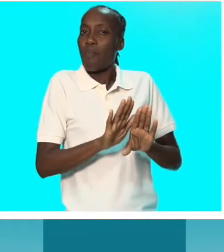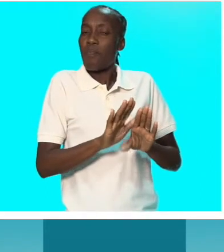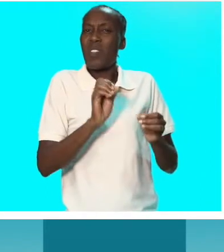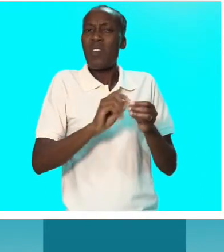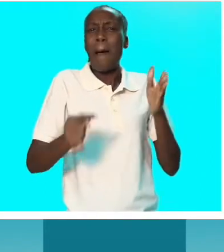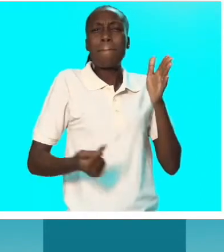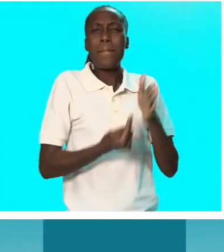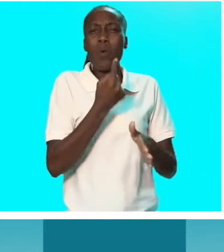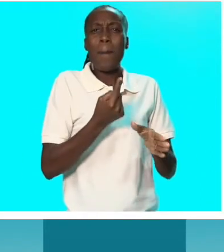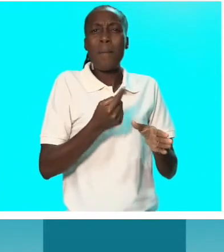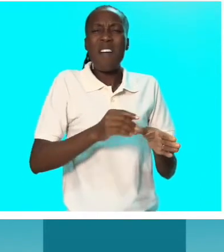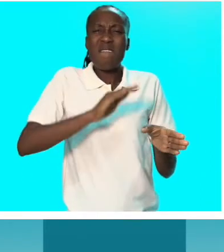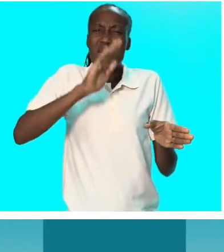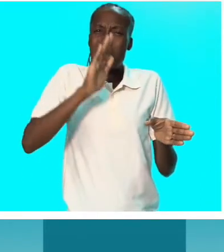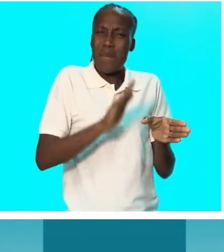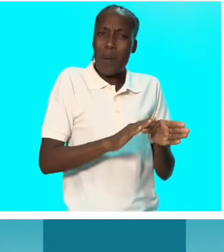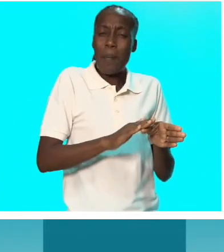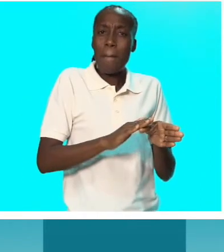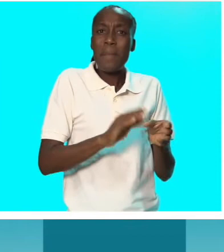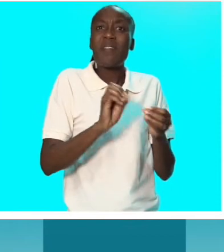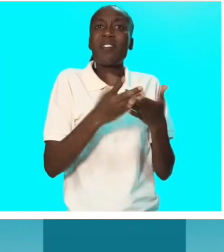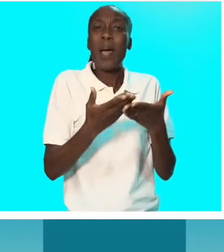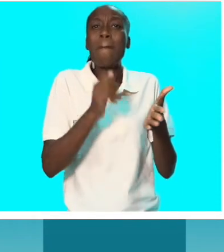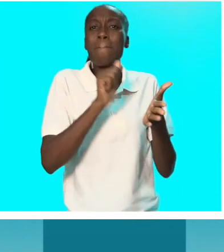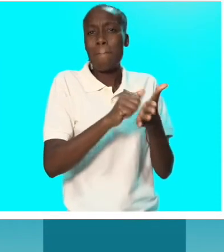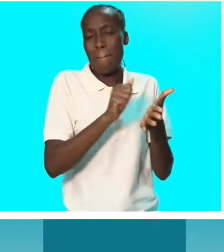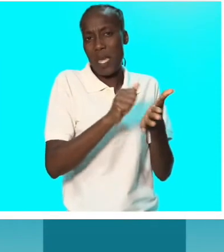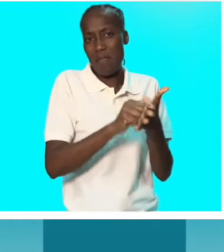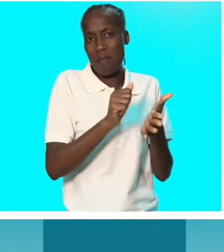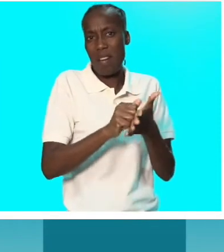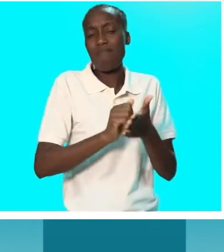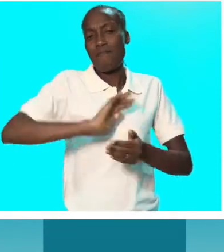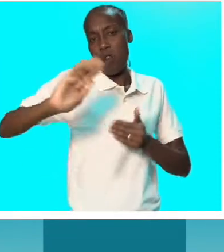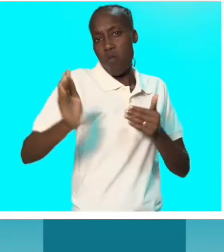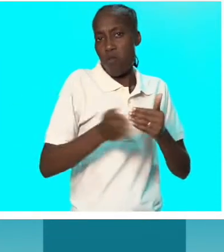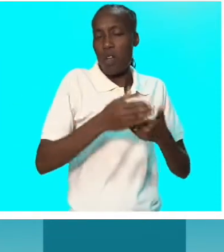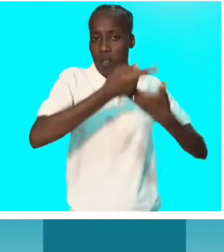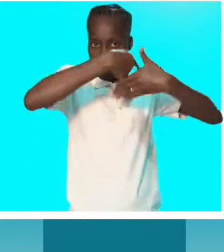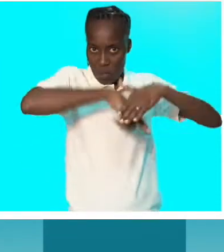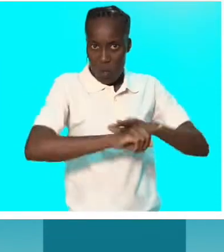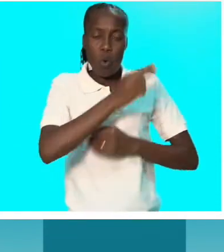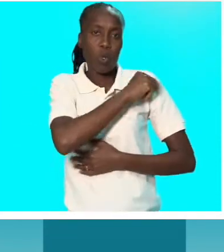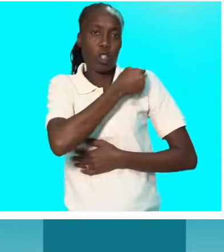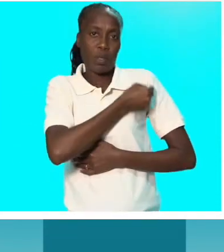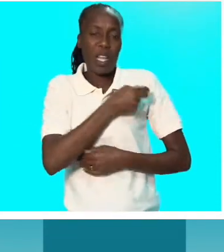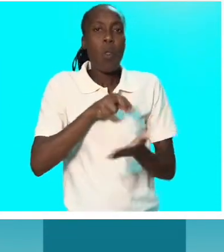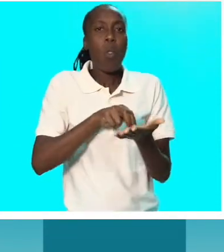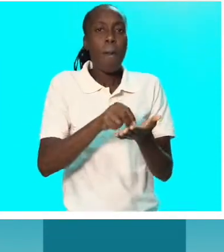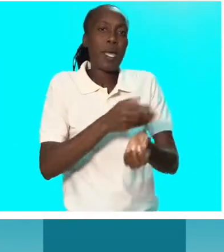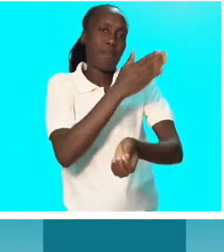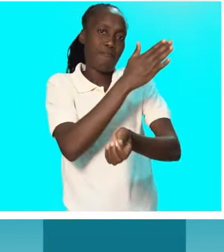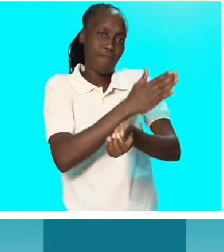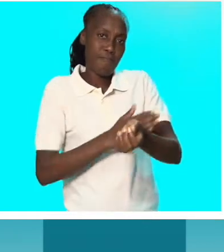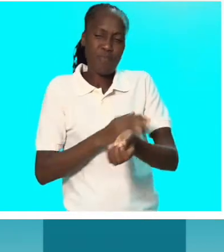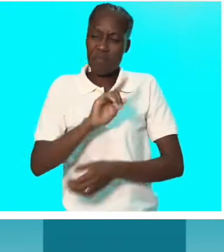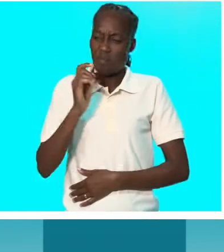Fui cumprindo com a medicação. Um dia, chutei uma pedra